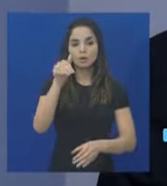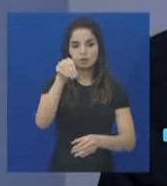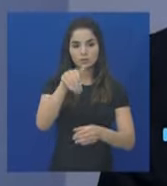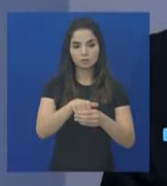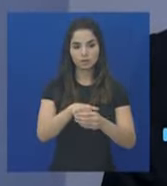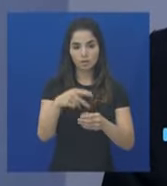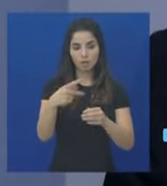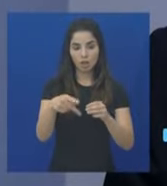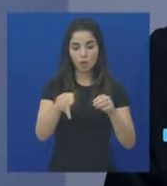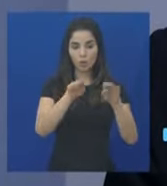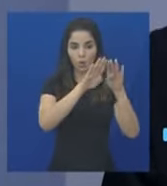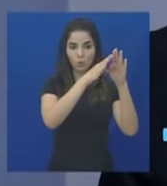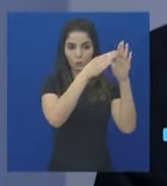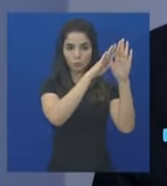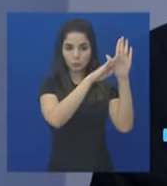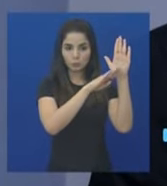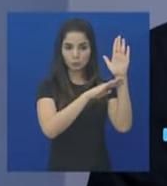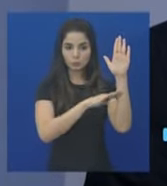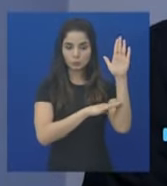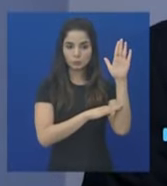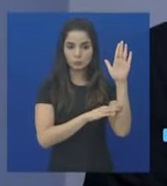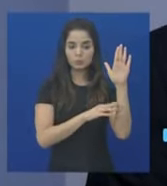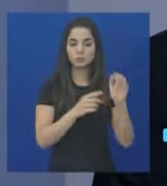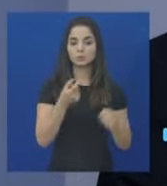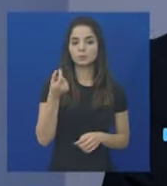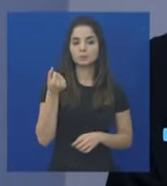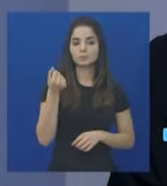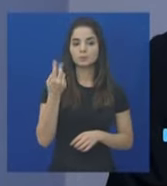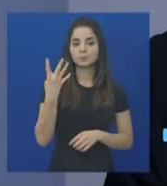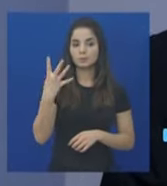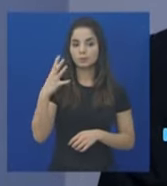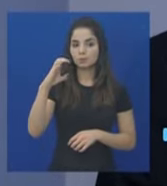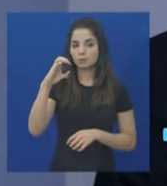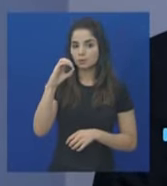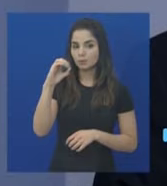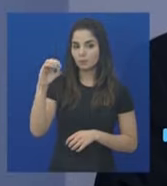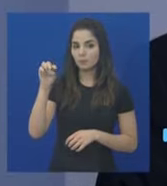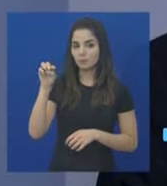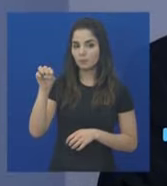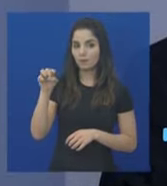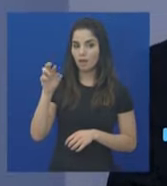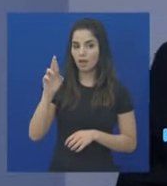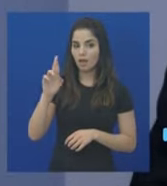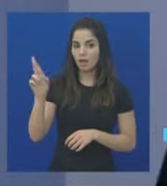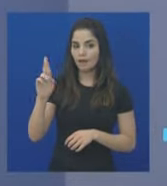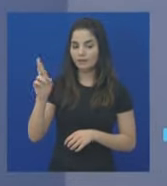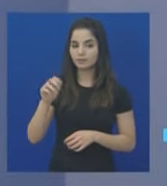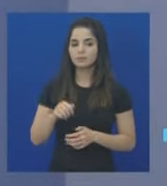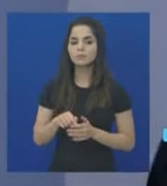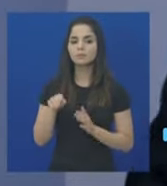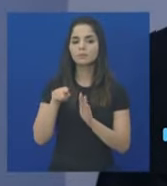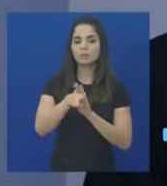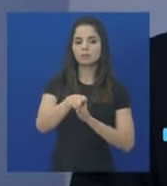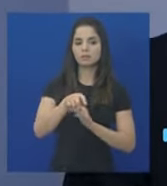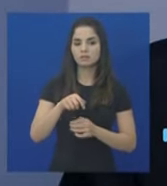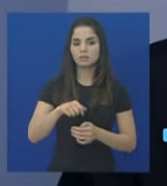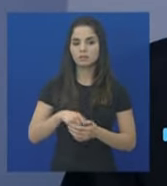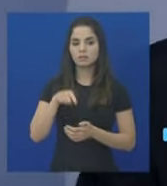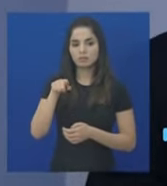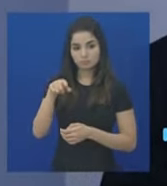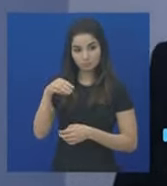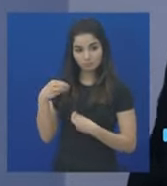Praia do Forte vale 400 mil reais. Te pergunto, o senhor entregaria este apartamento ao primeiro